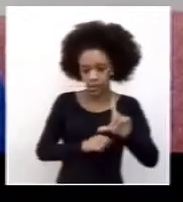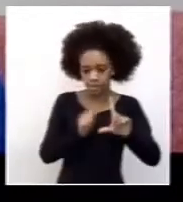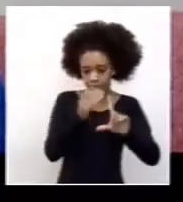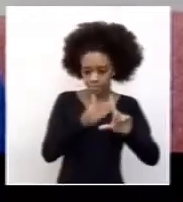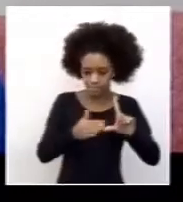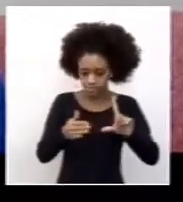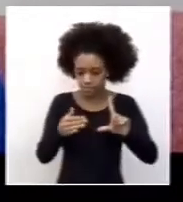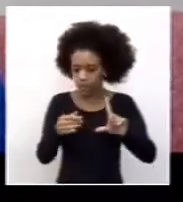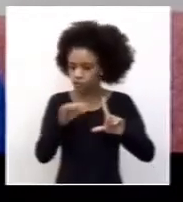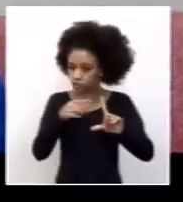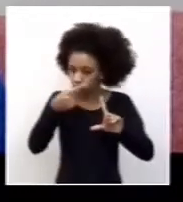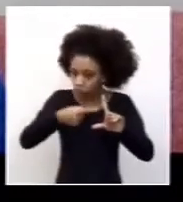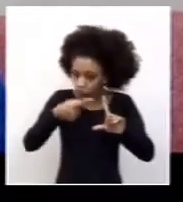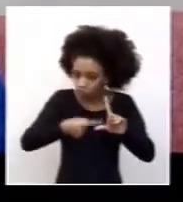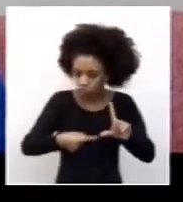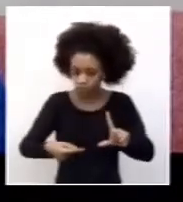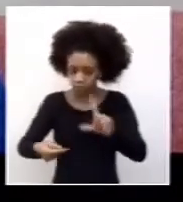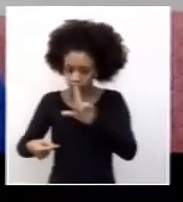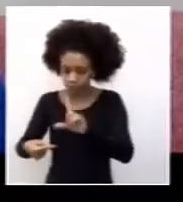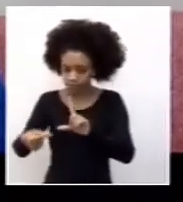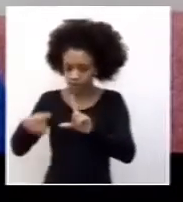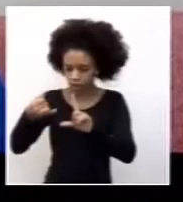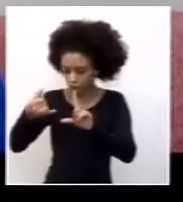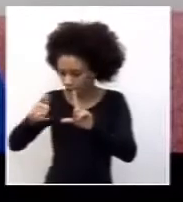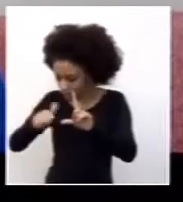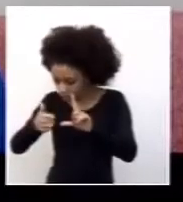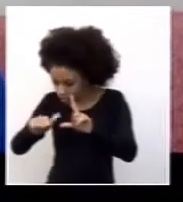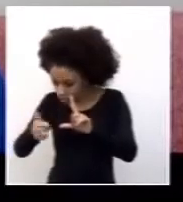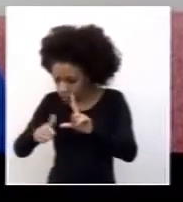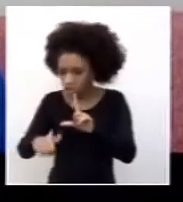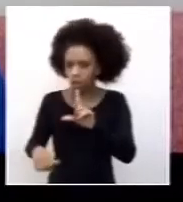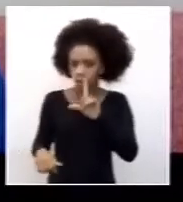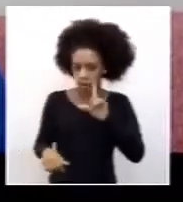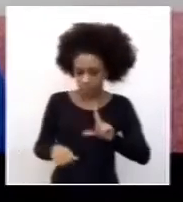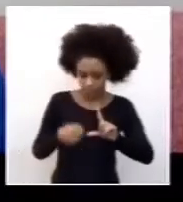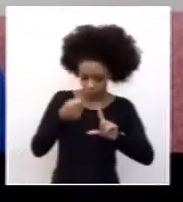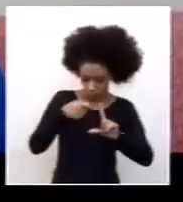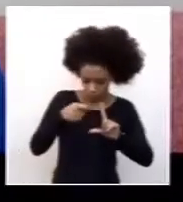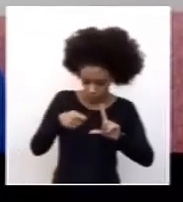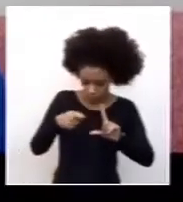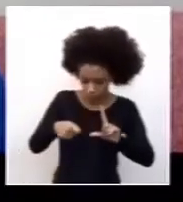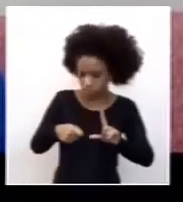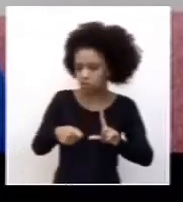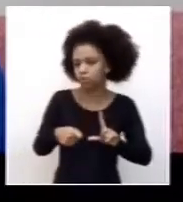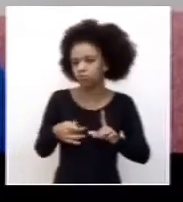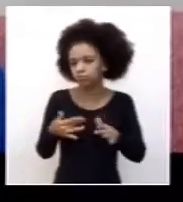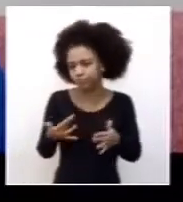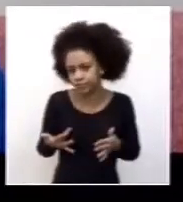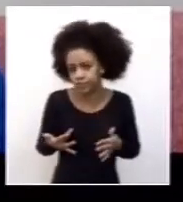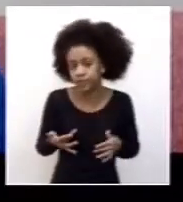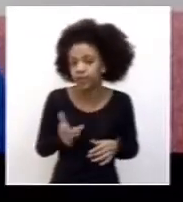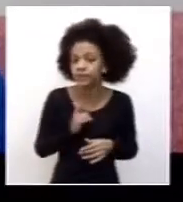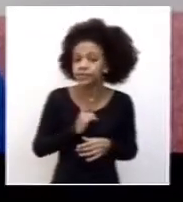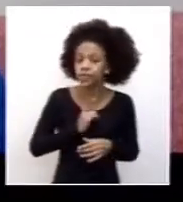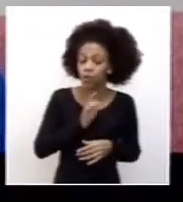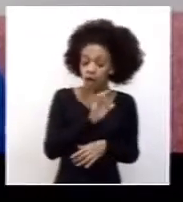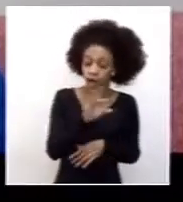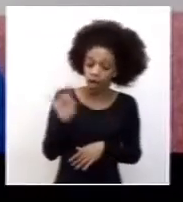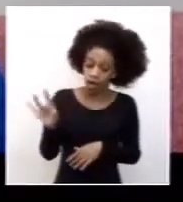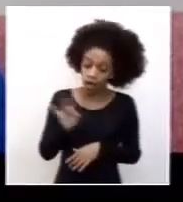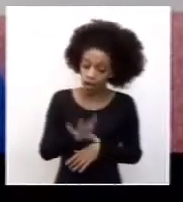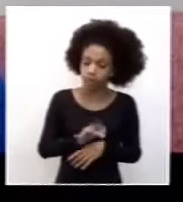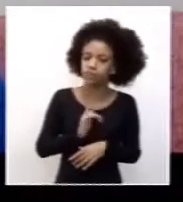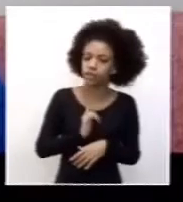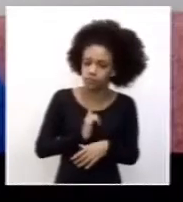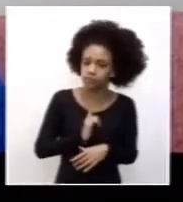de fórum, a página de avaliação, página de anotação e etc. Então, cada ambiente tem